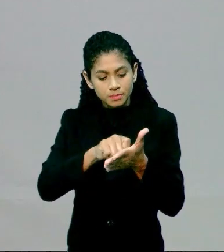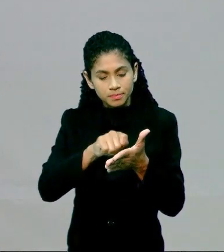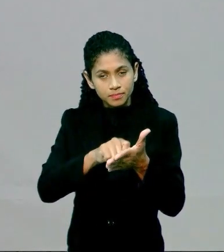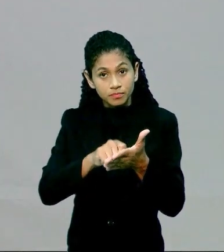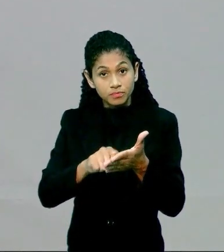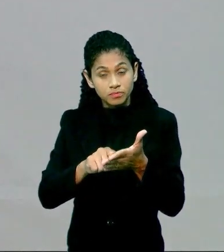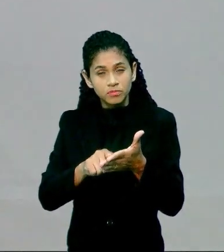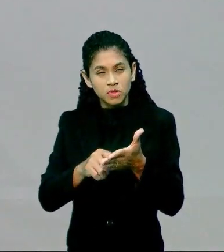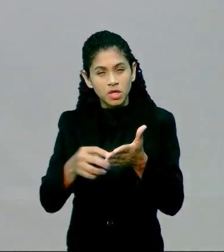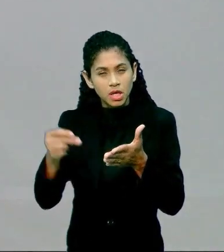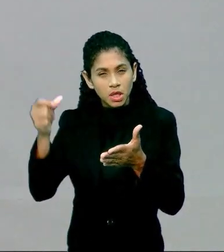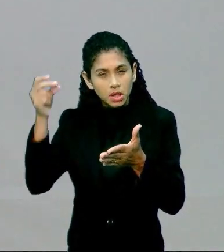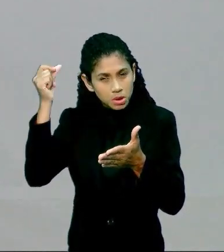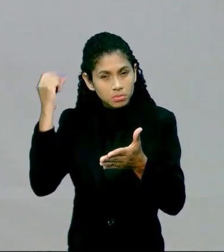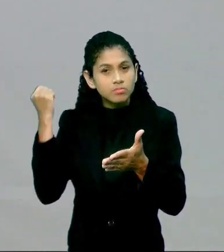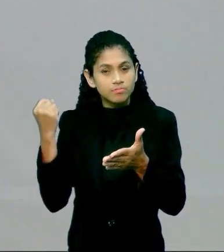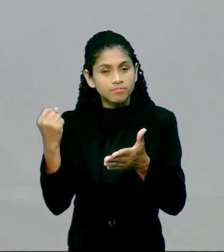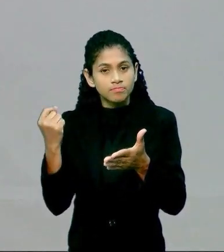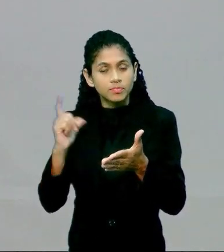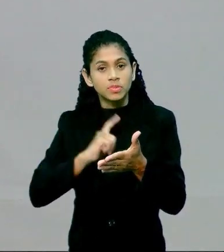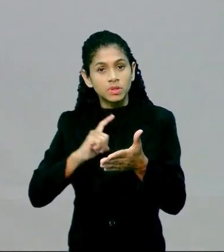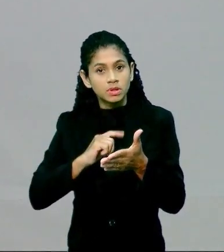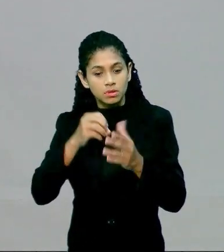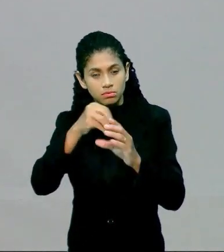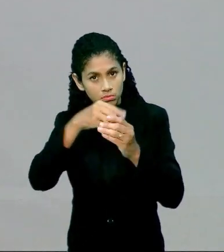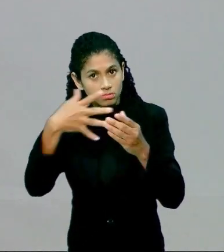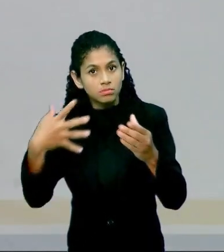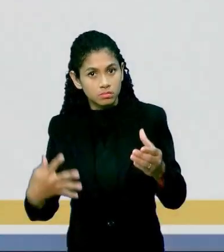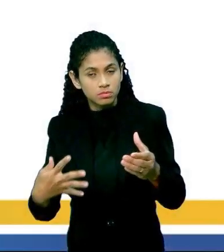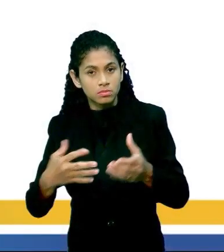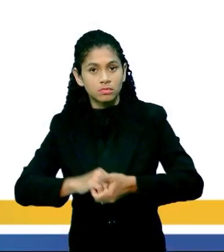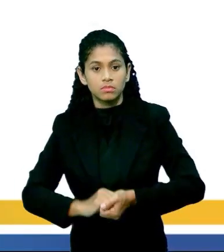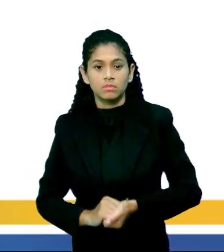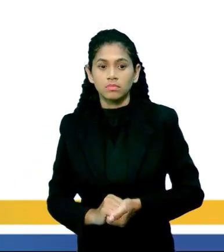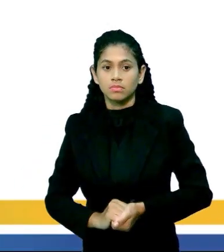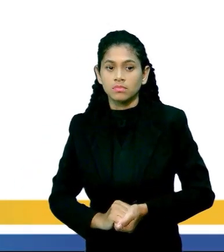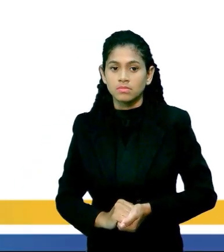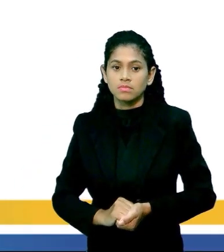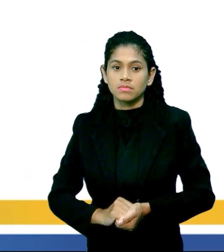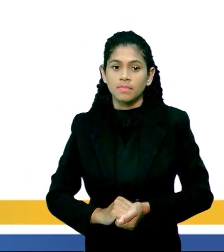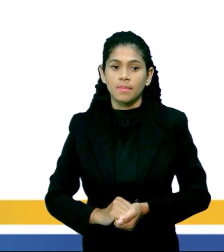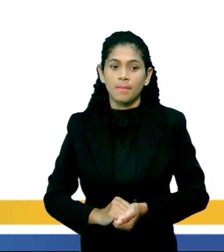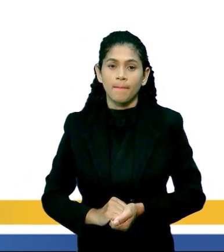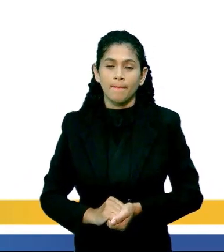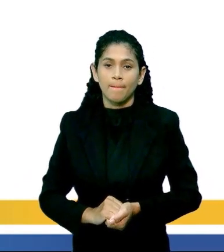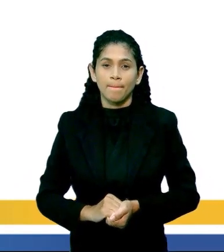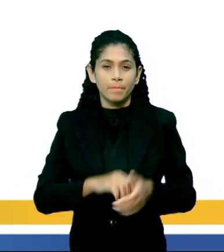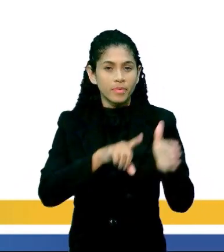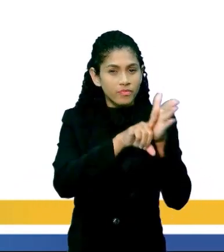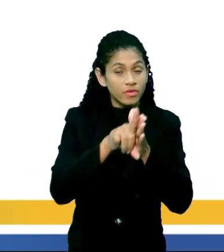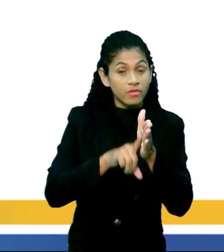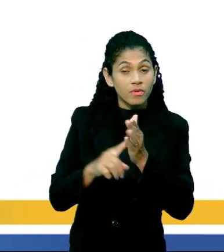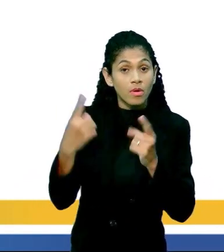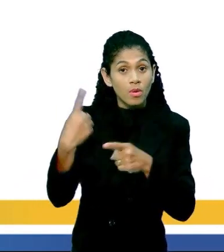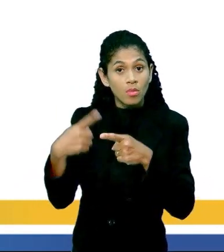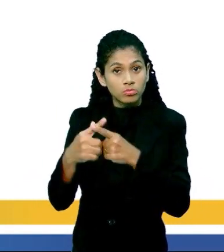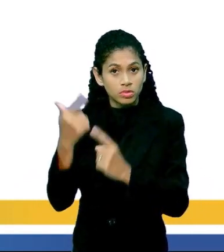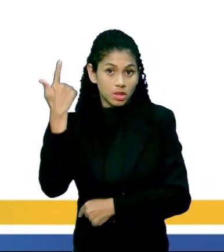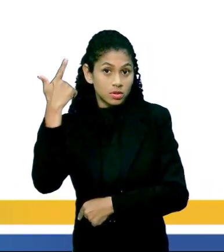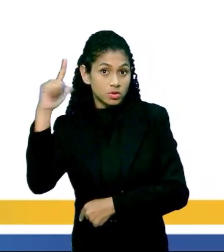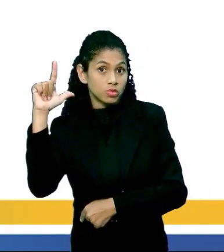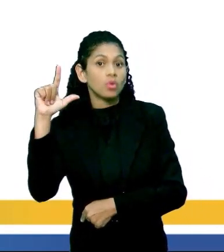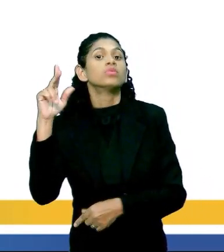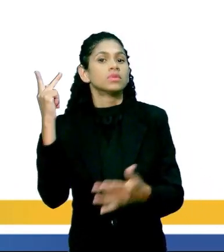entanto, a gente observa algumas que têm essa característica, tá bom? Vamos lá verificar por que as outras não